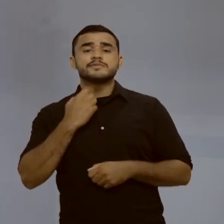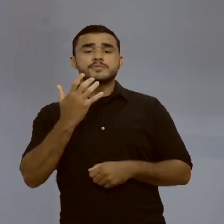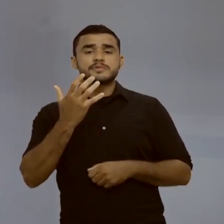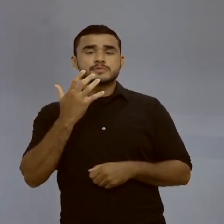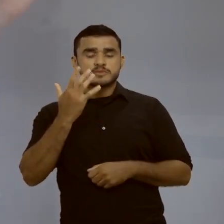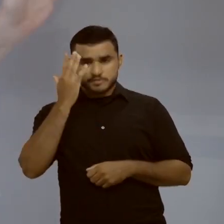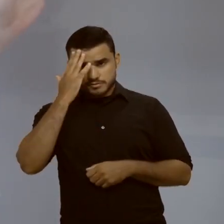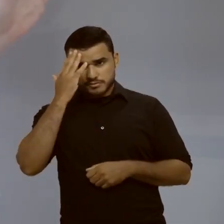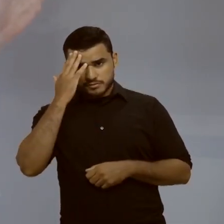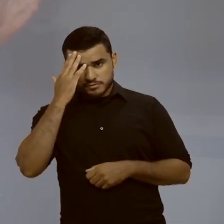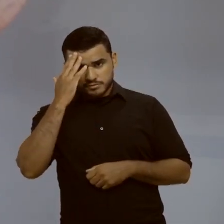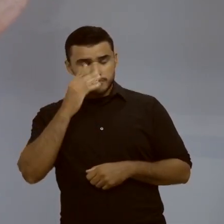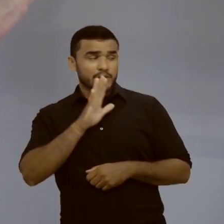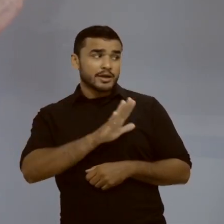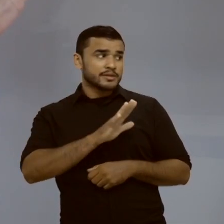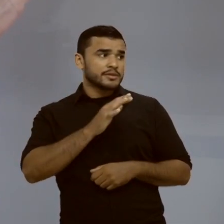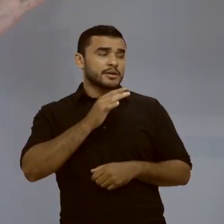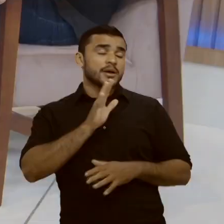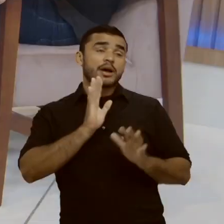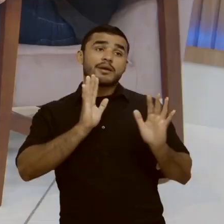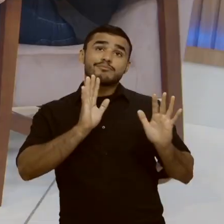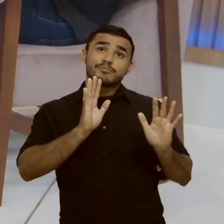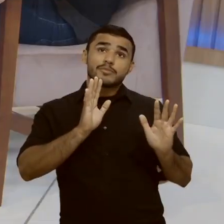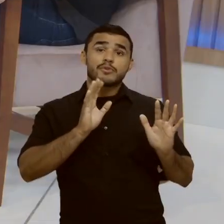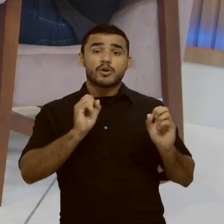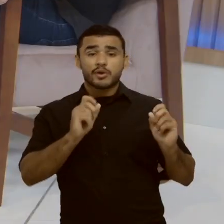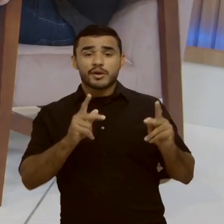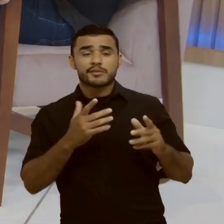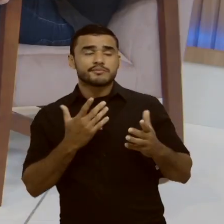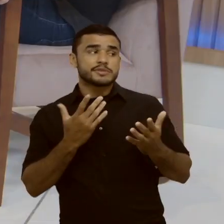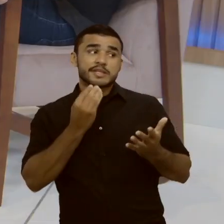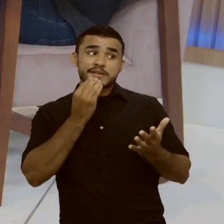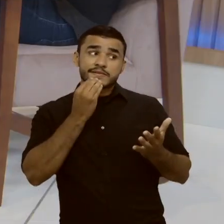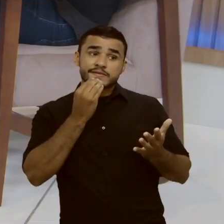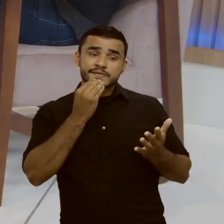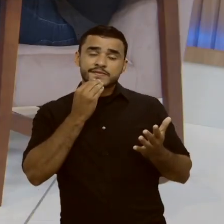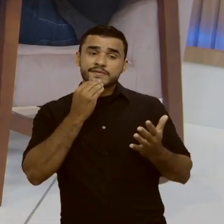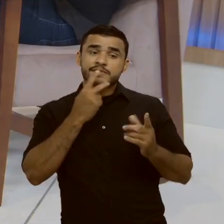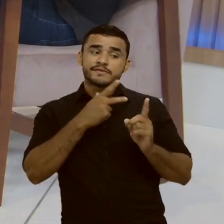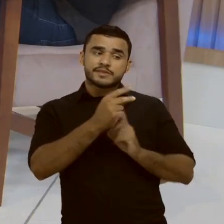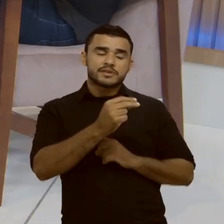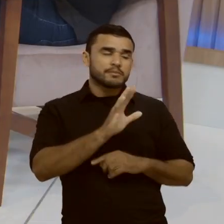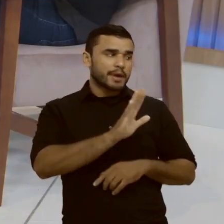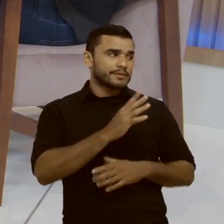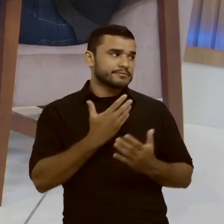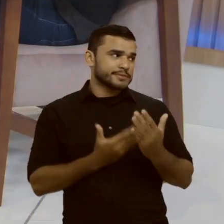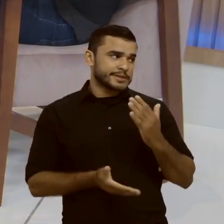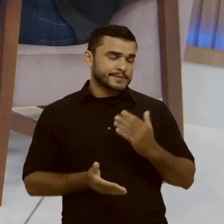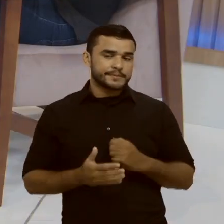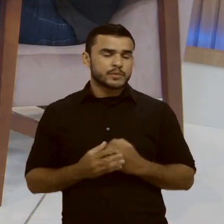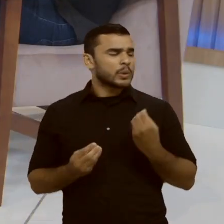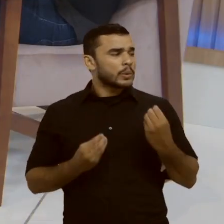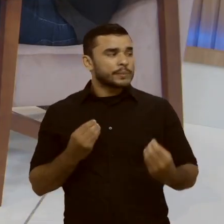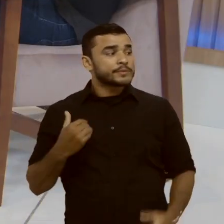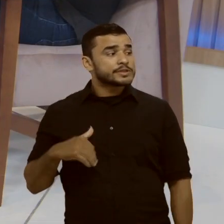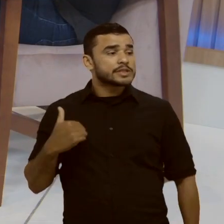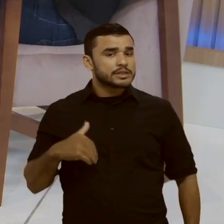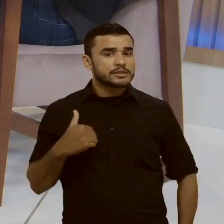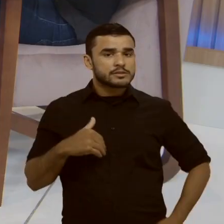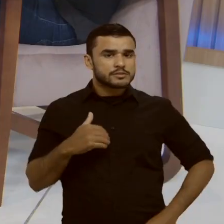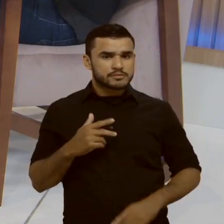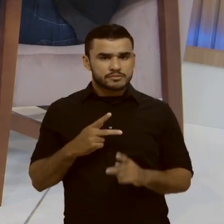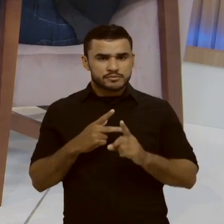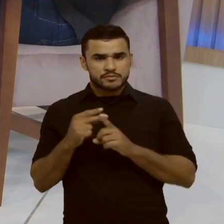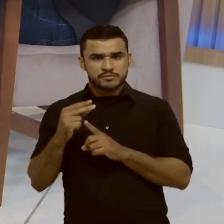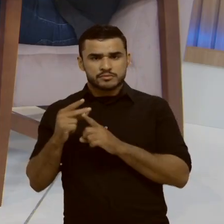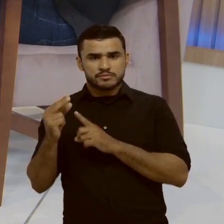não foi aí mais uma derrota, né? Isso, totalmente. Exatamente. E aí, vindo para o Ceará, que estava no momento bom, continua,